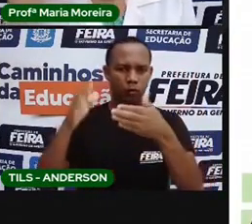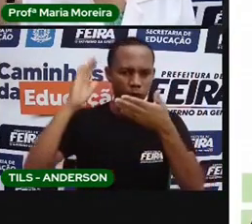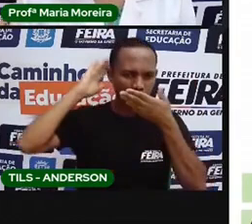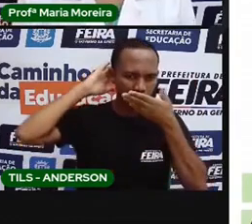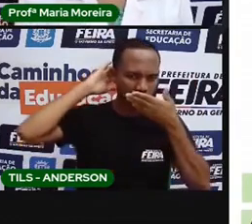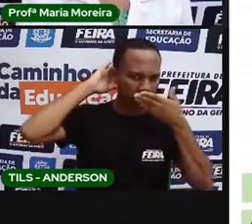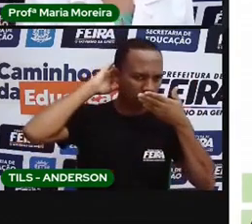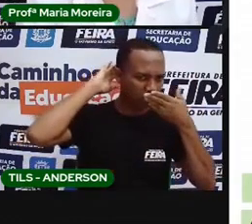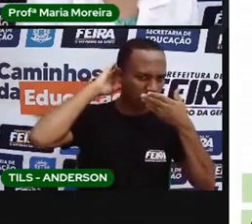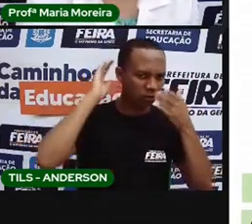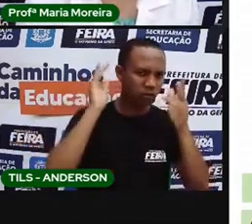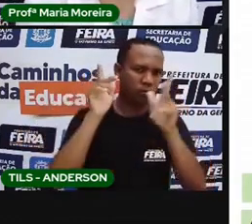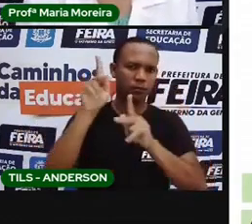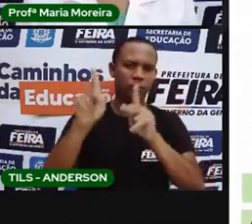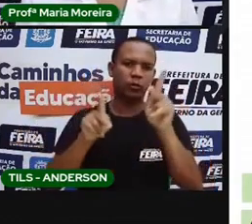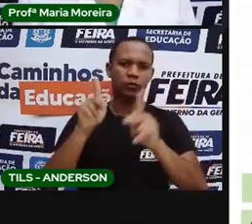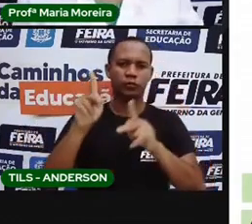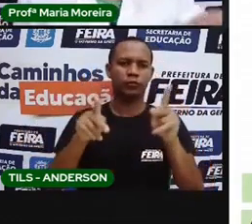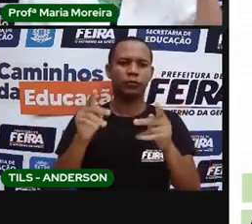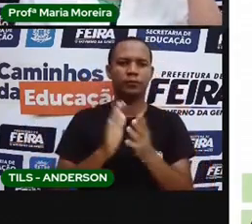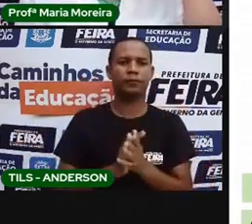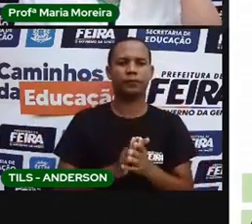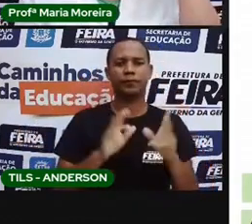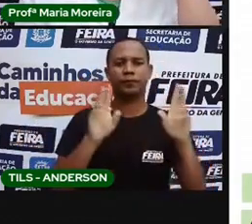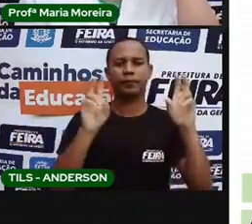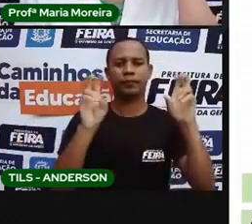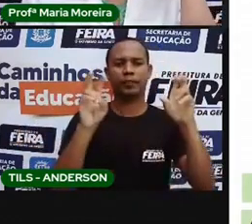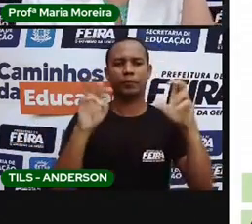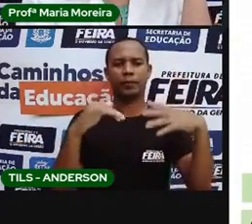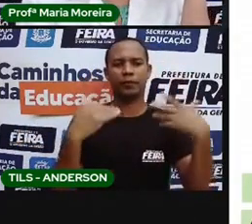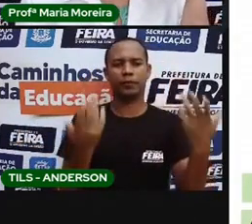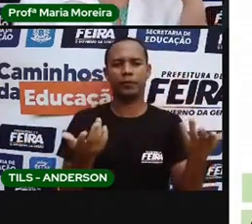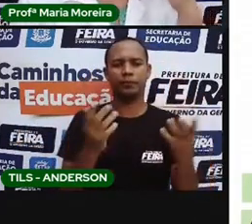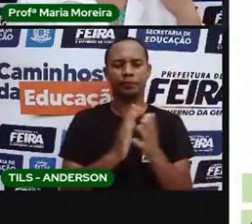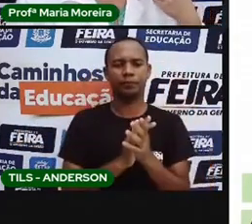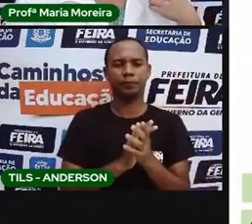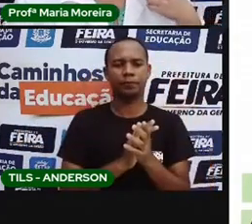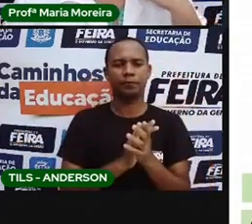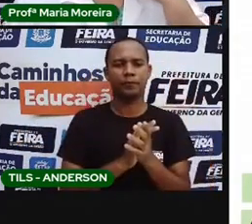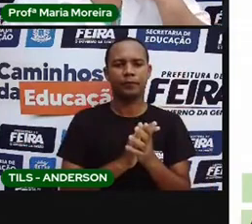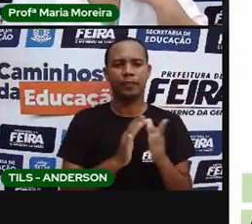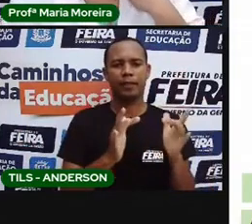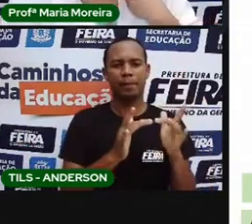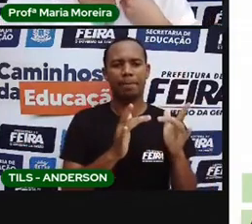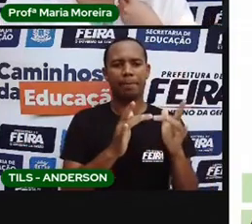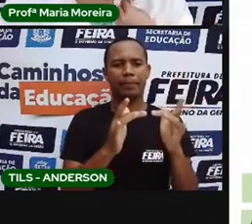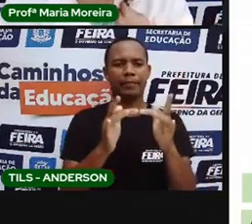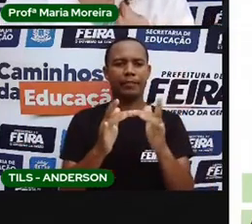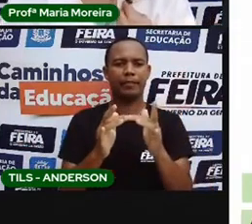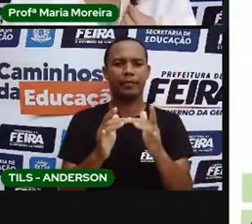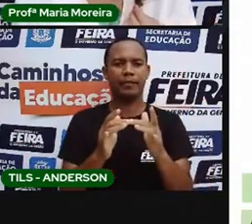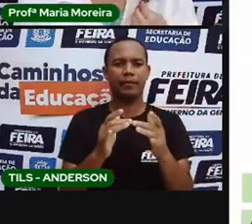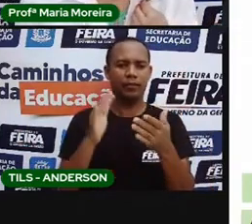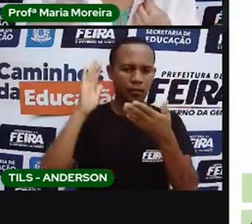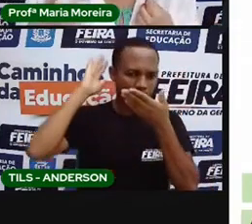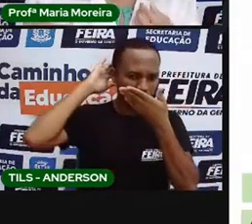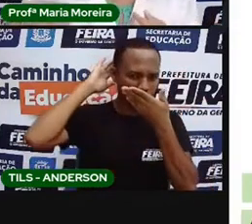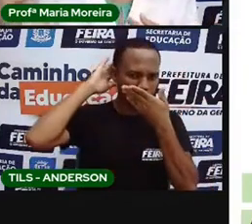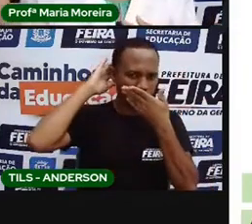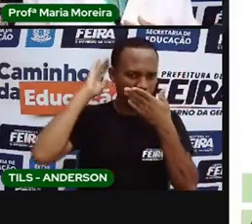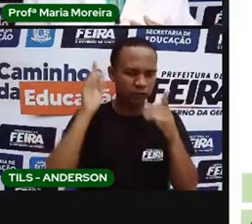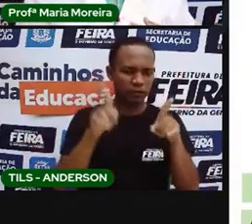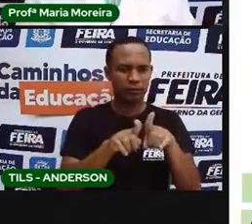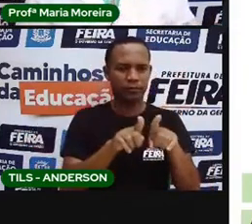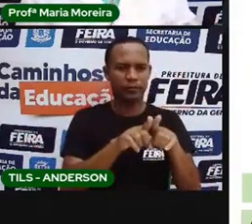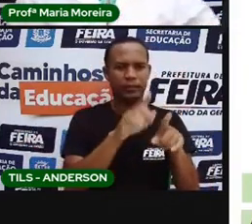E, como subterma de hoje, nós vamos ter a relação dos vinhos com a natureza. Lembra que a Pró falou